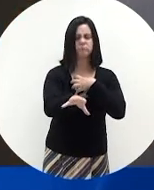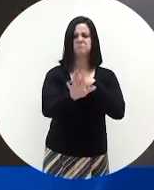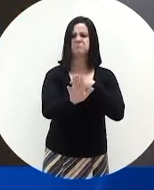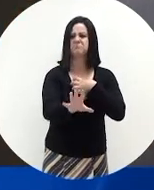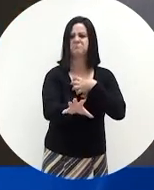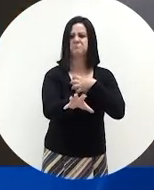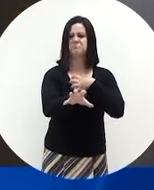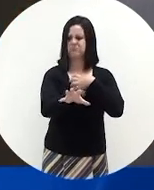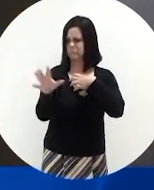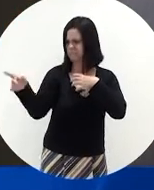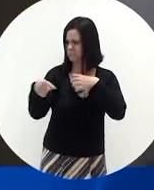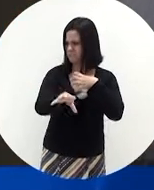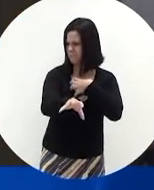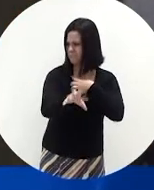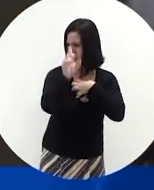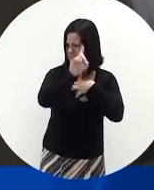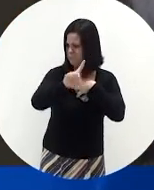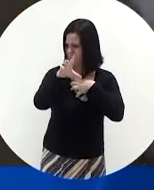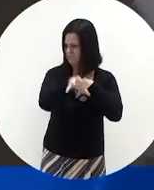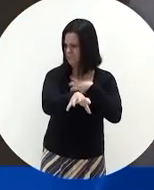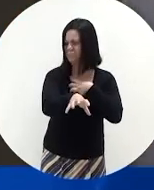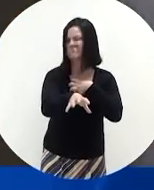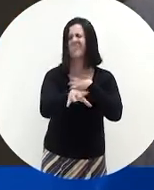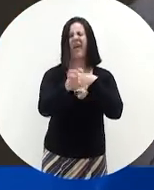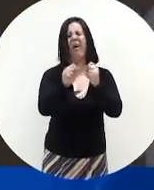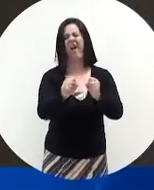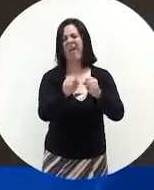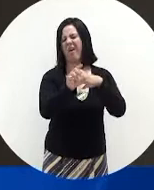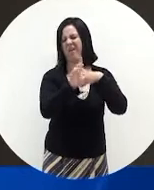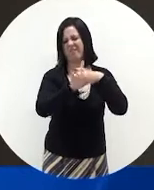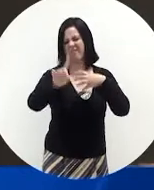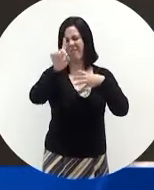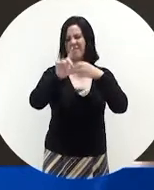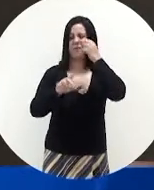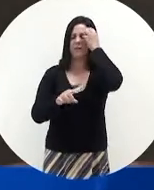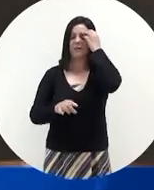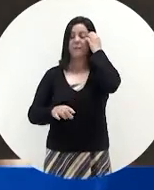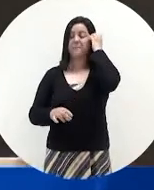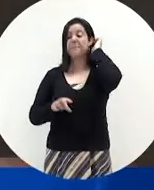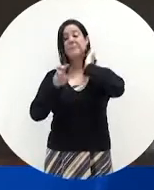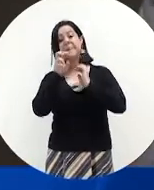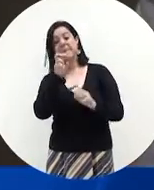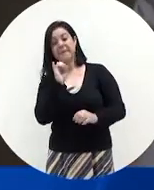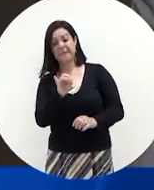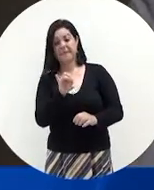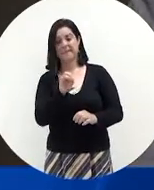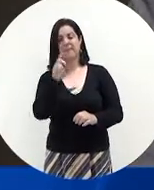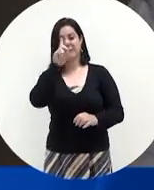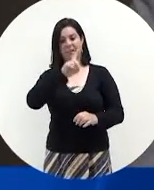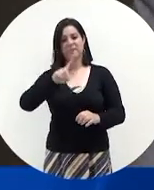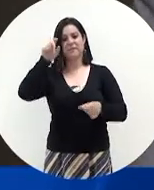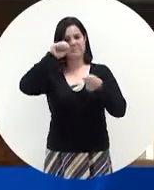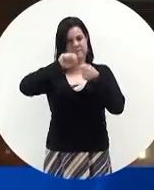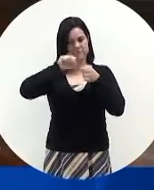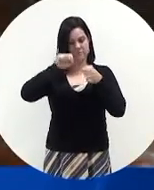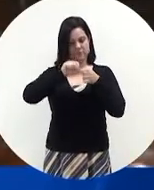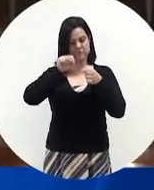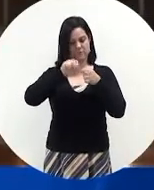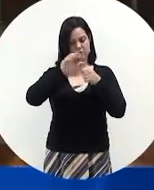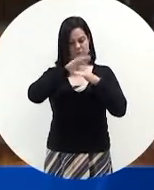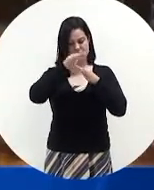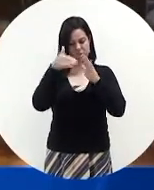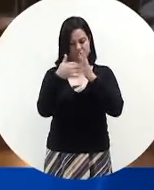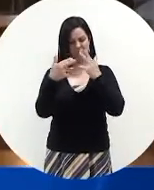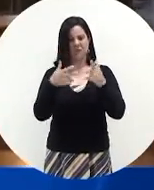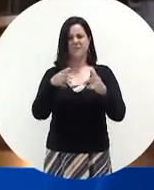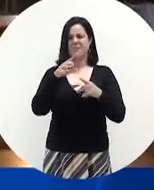assim fosse, ele estaria criando a si mesmo. Então eles acreditavam assim: olha, Deus está aqui nessa madeira, você pode